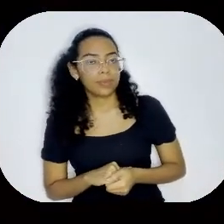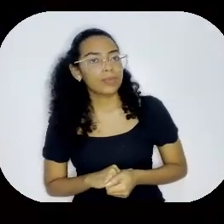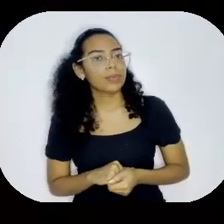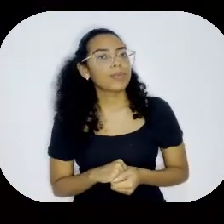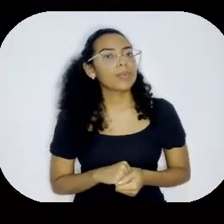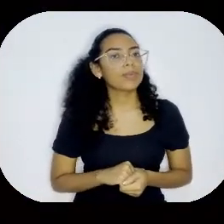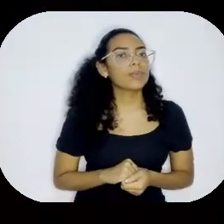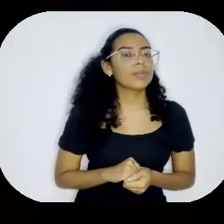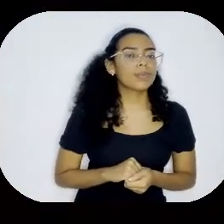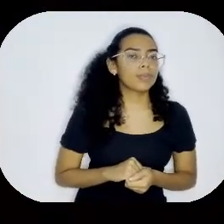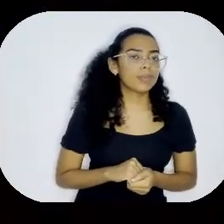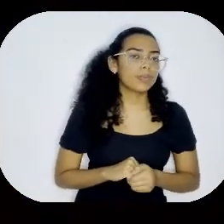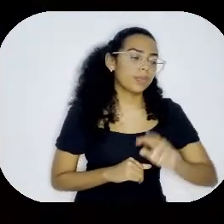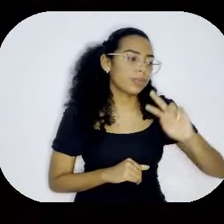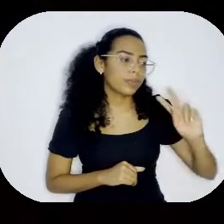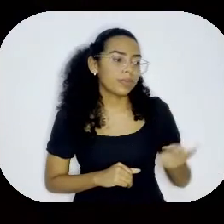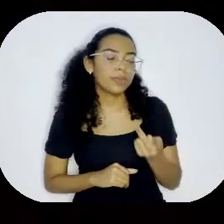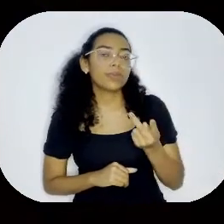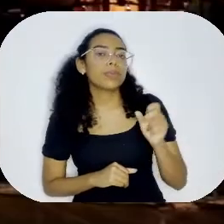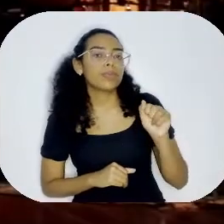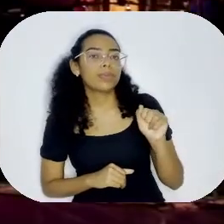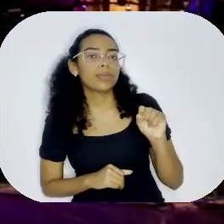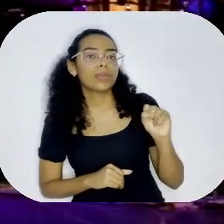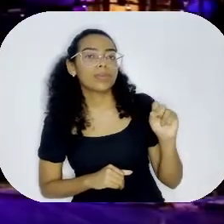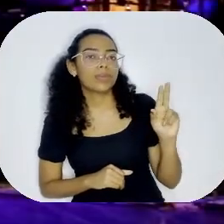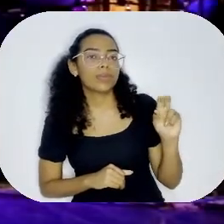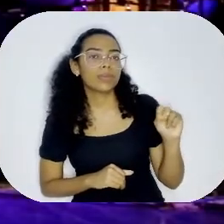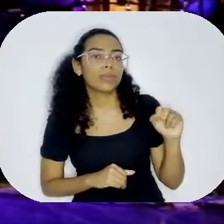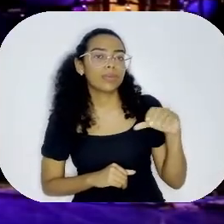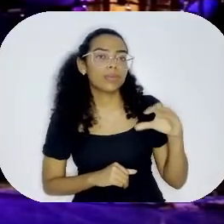nas quebradas de Assunção,